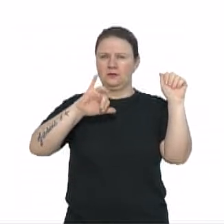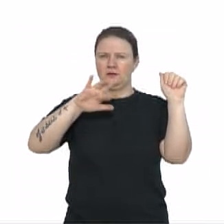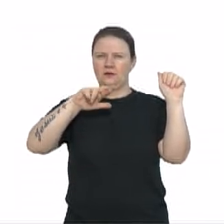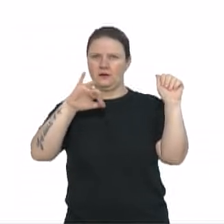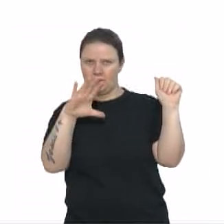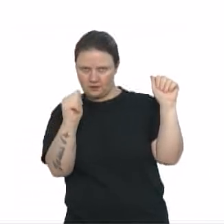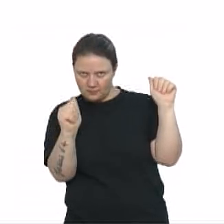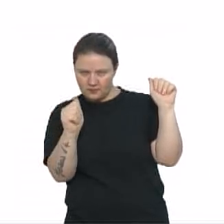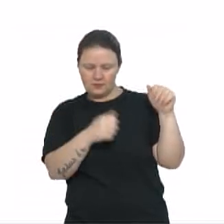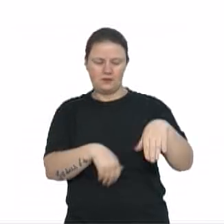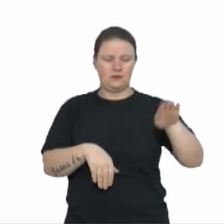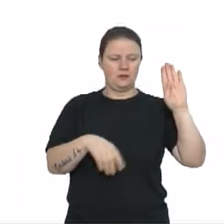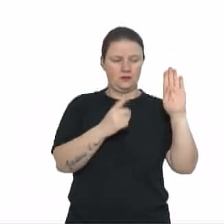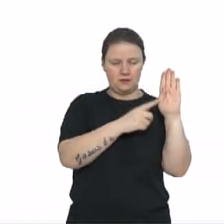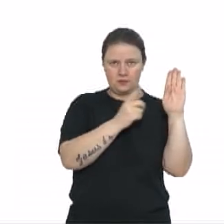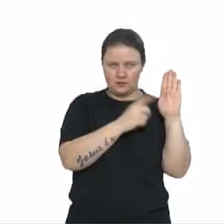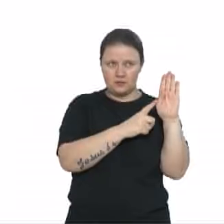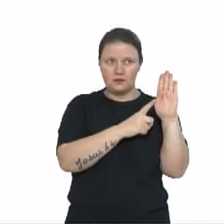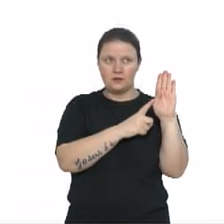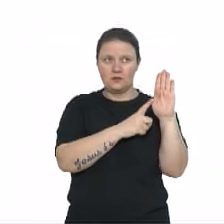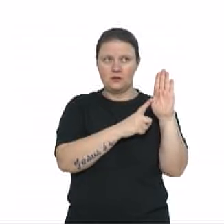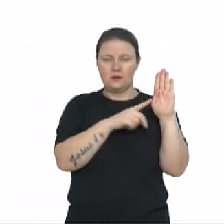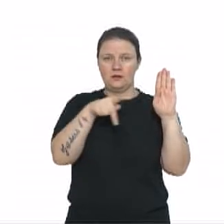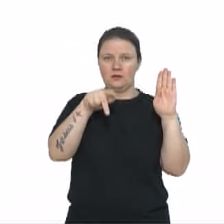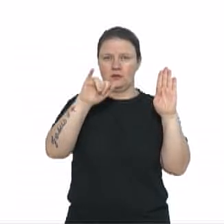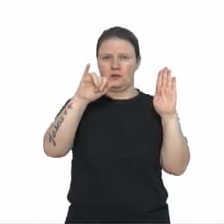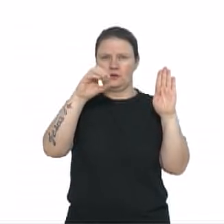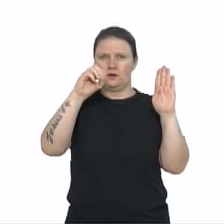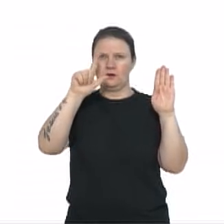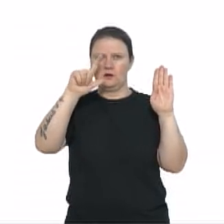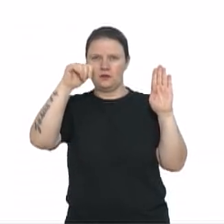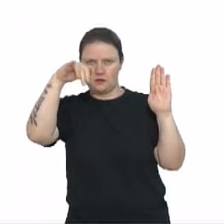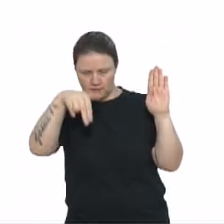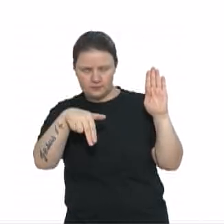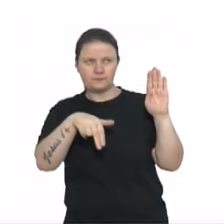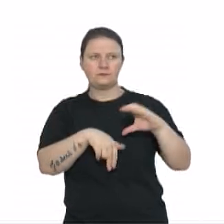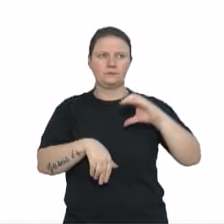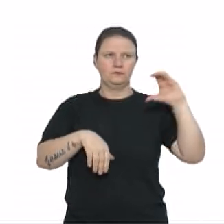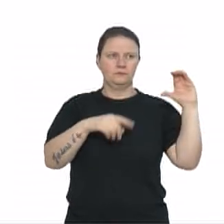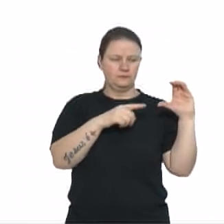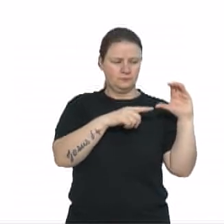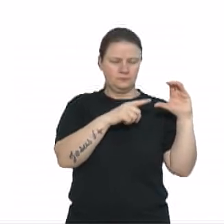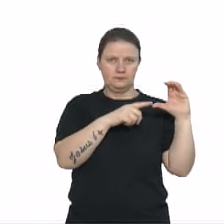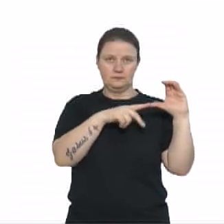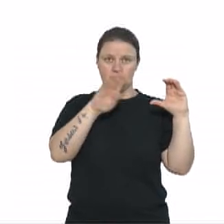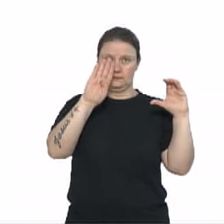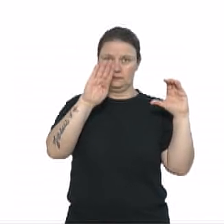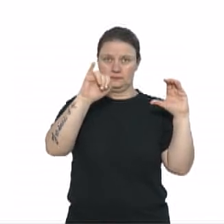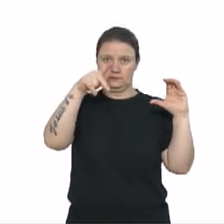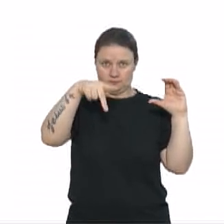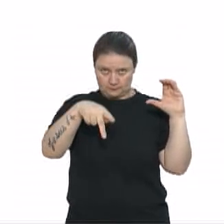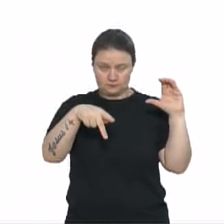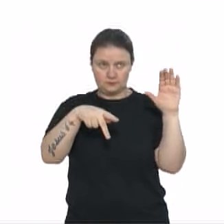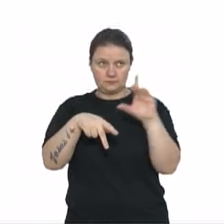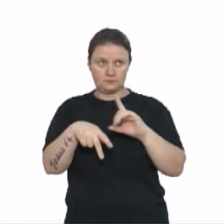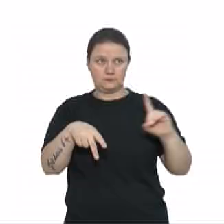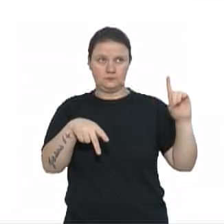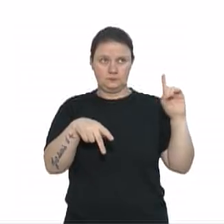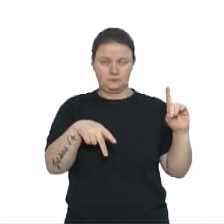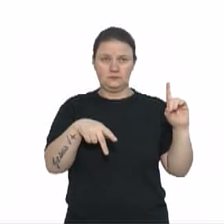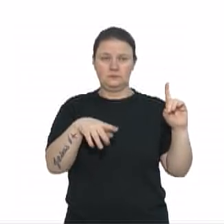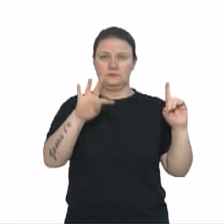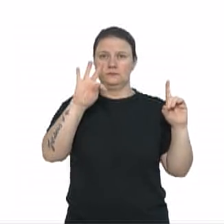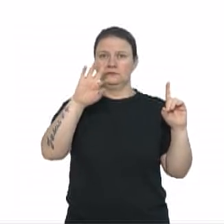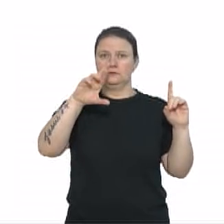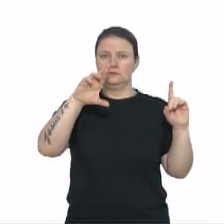Tiririca. Letra B, Piolim. Letra C, Bipe,